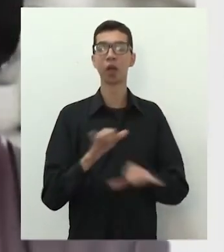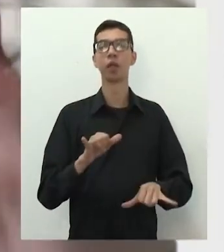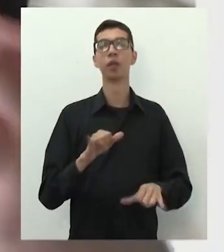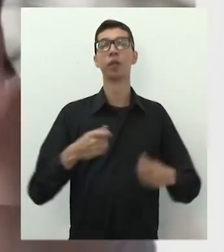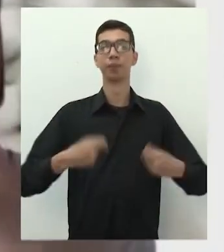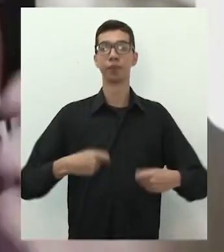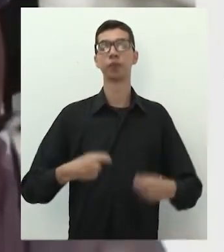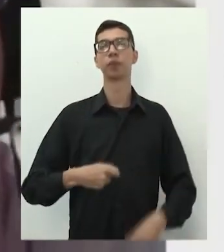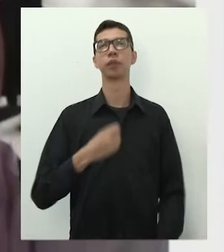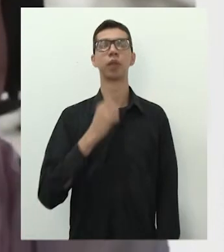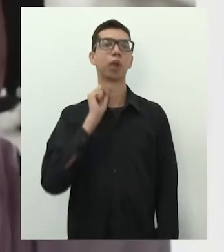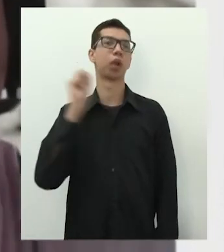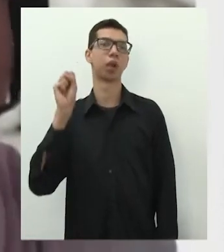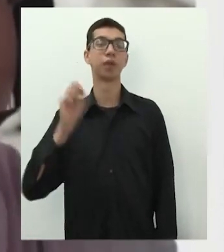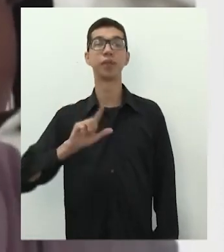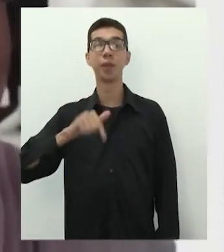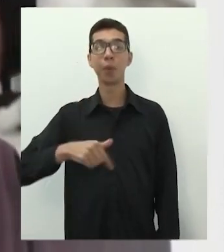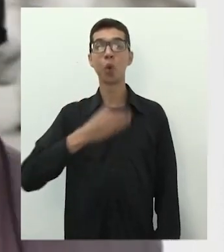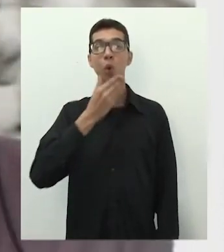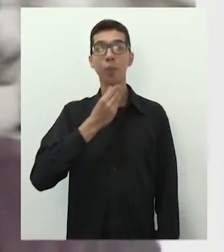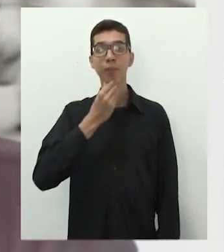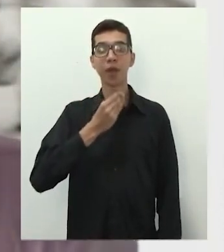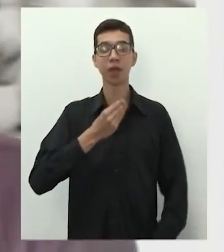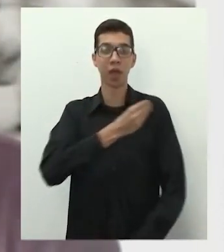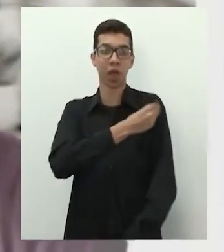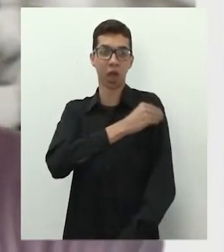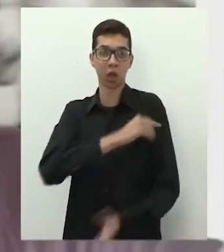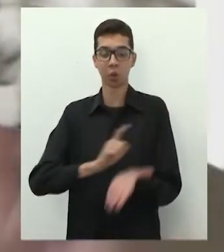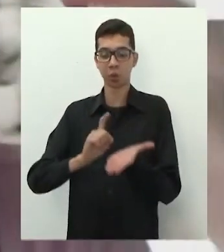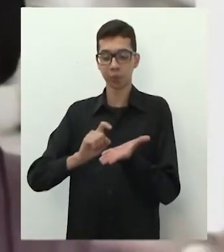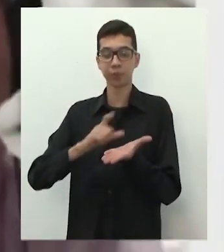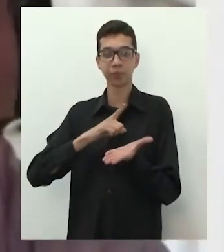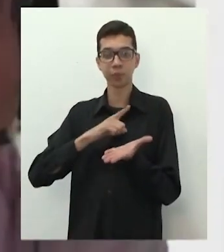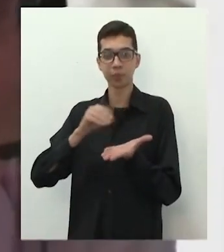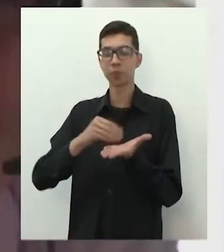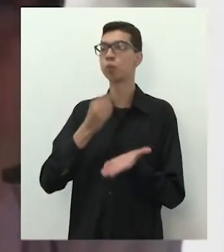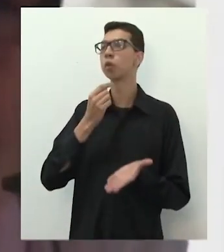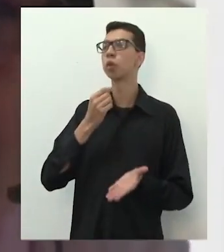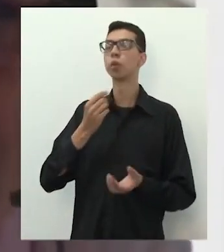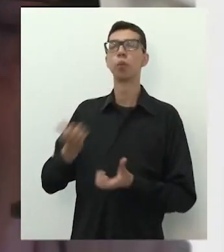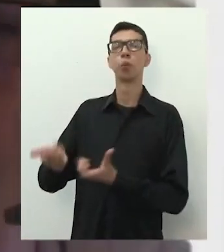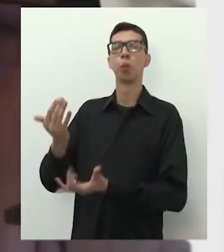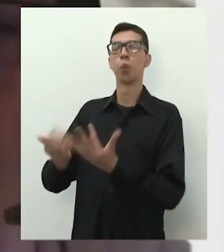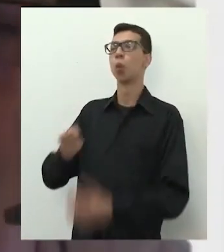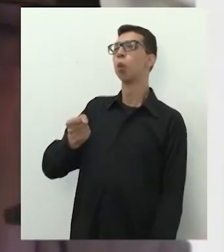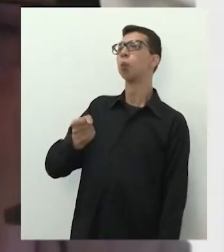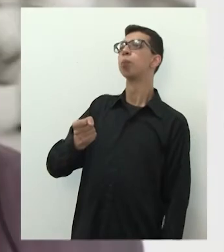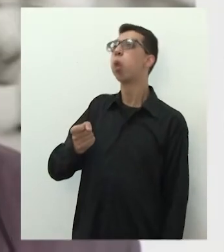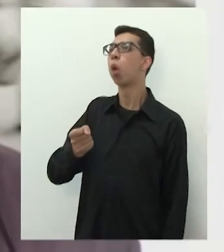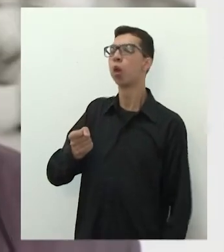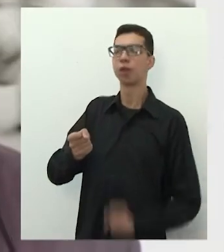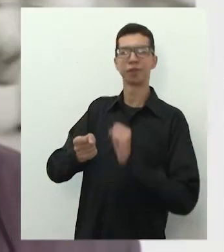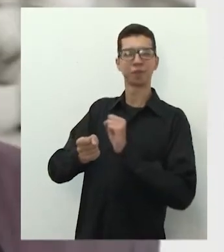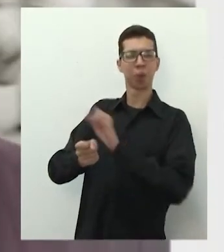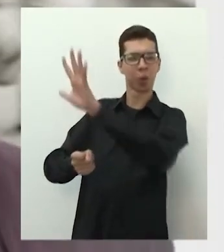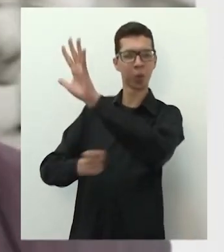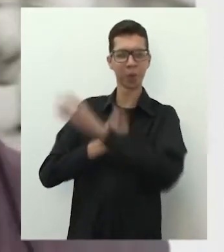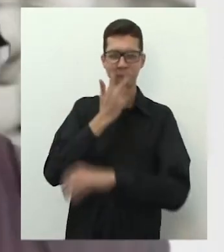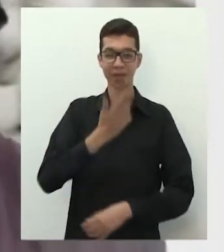educação hoje, aqui em São Paulo, ter claro. Eu sei que são assuntos difíceis. Bioética